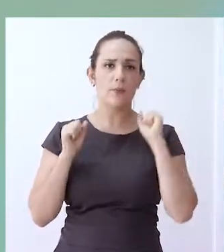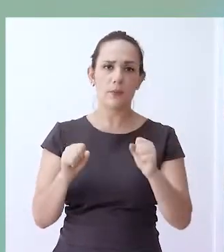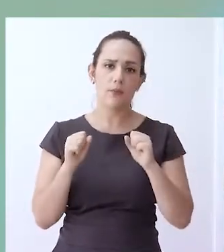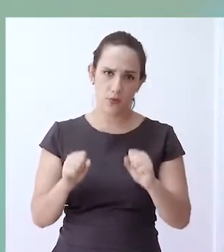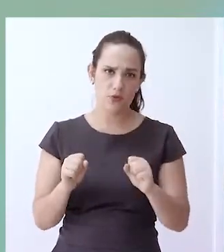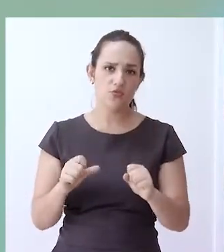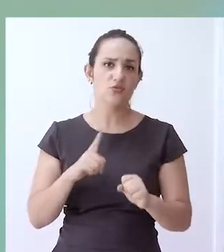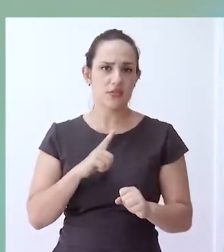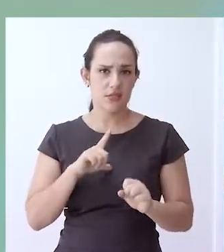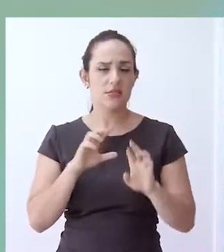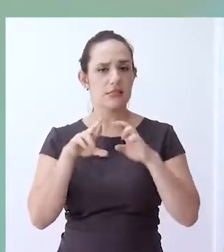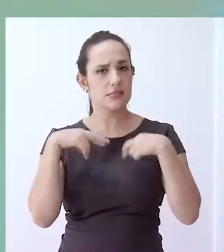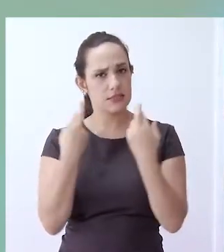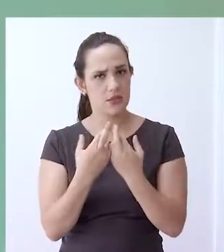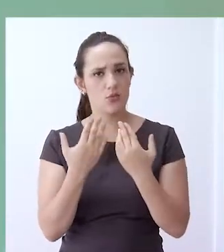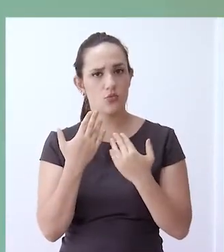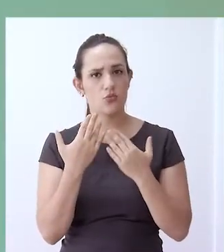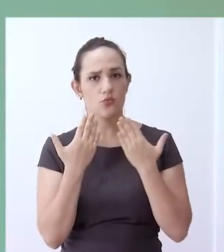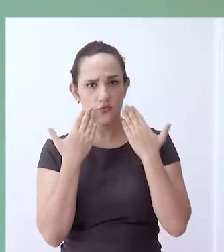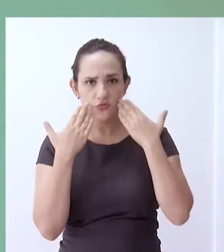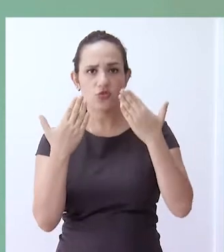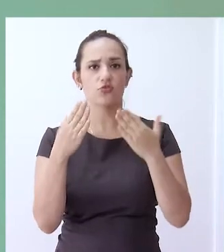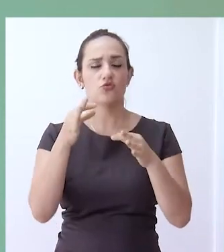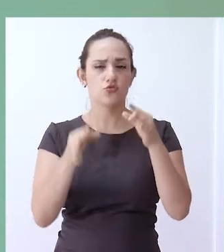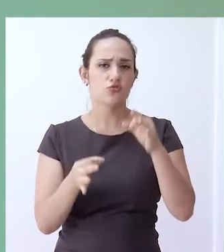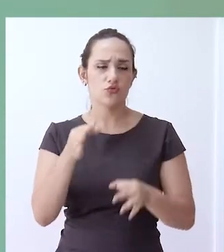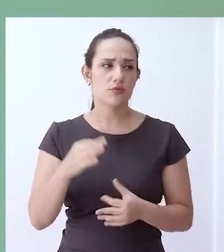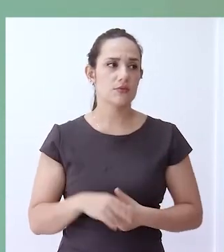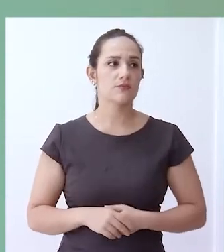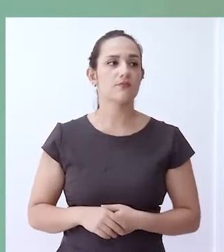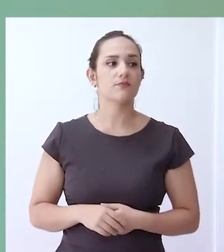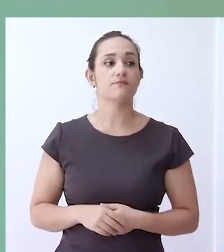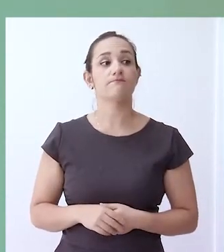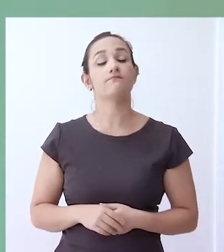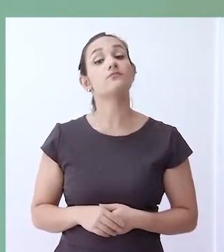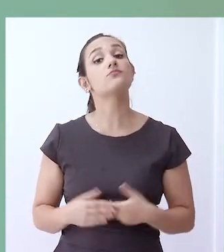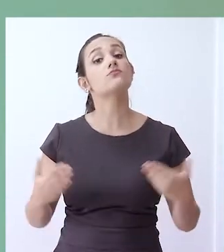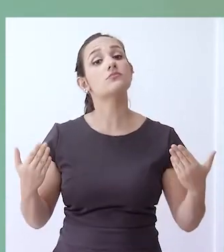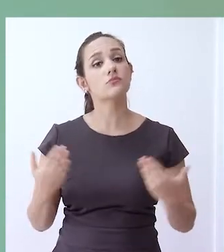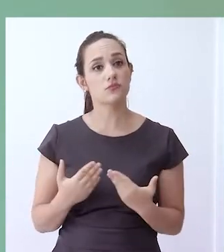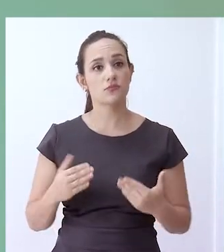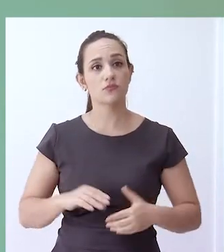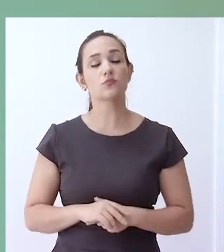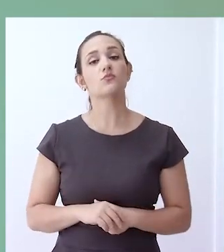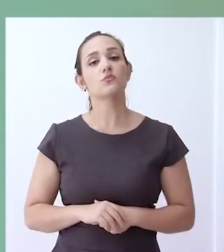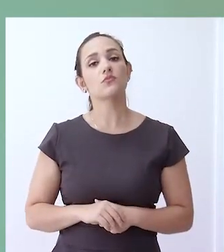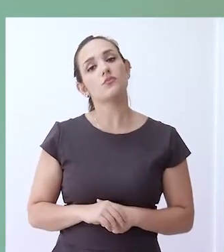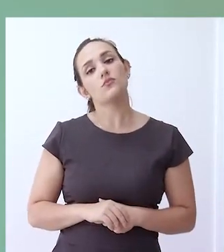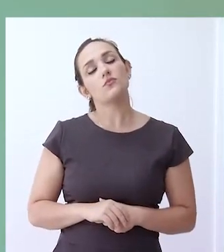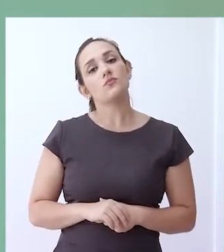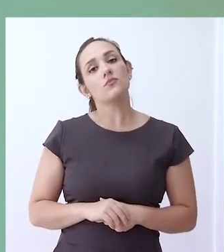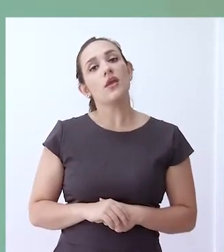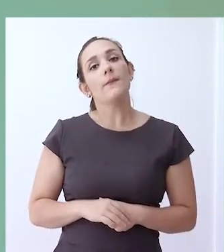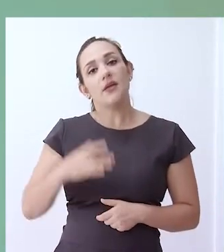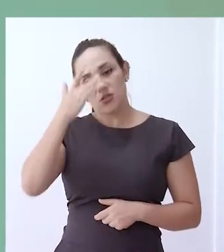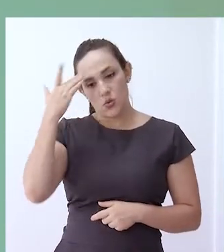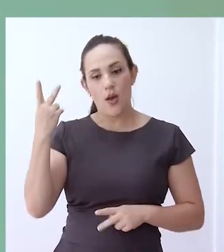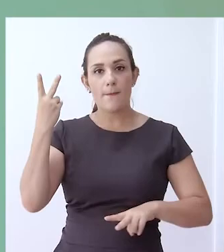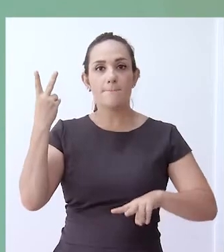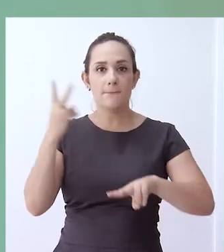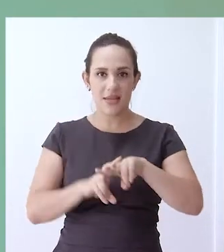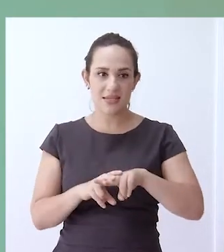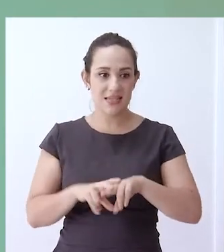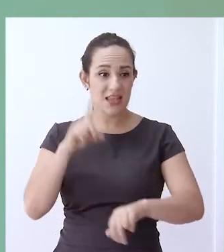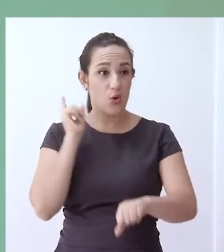prisão pode? Como que funciona? Hoje, aqui no nosso estado, são levadas às audiências de custódia